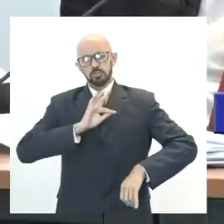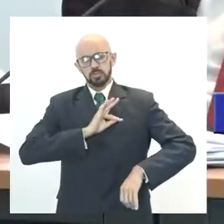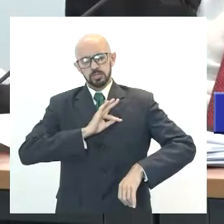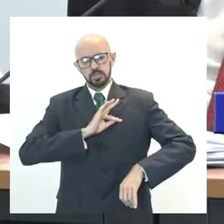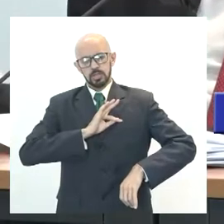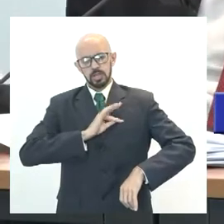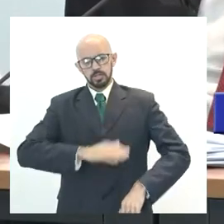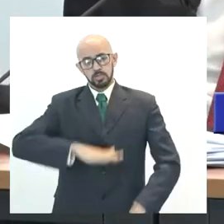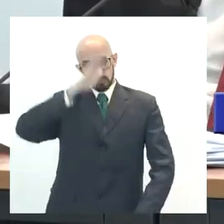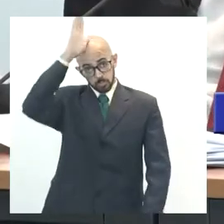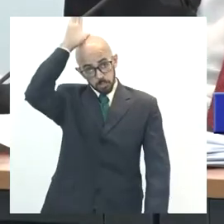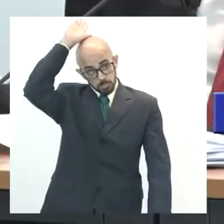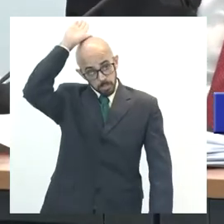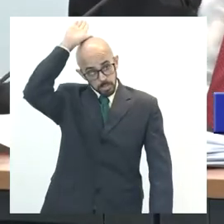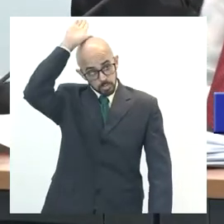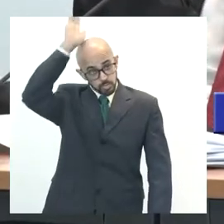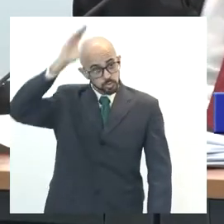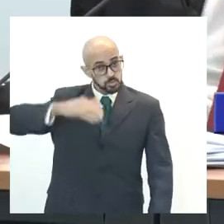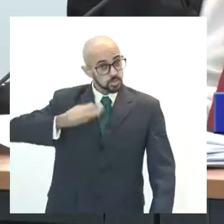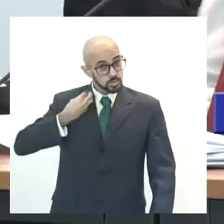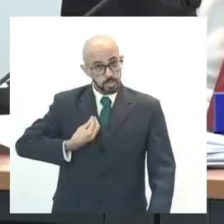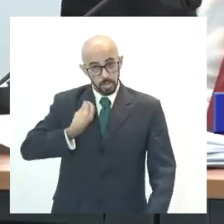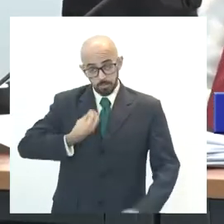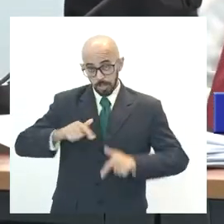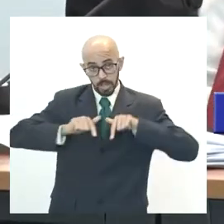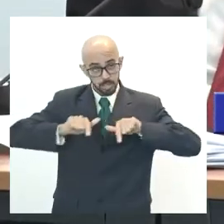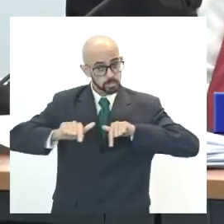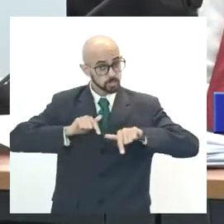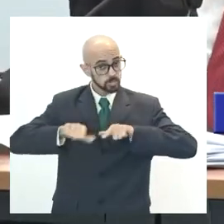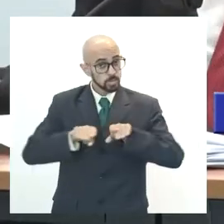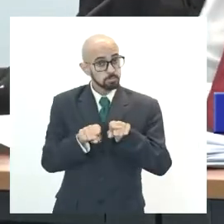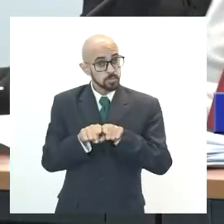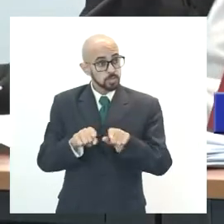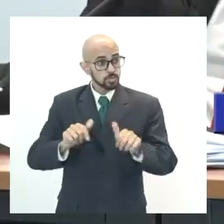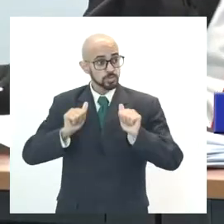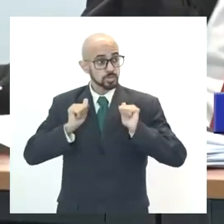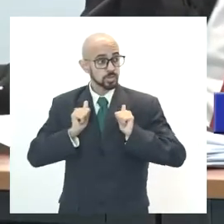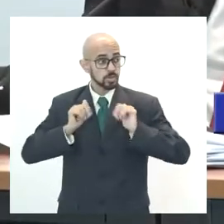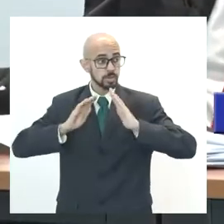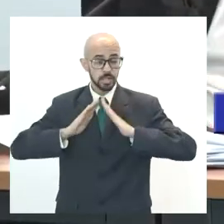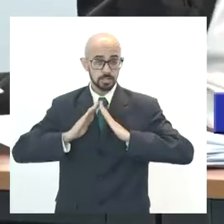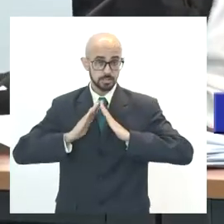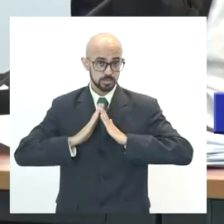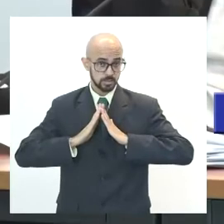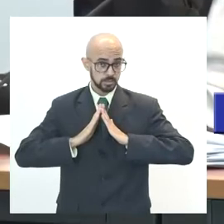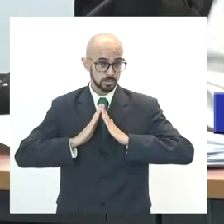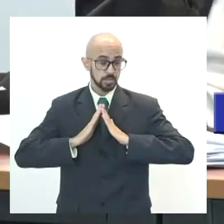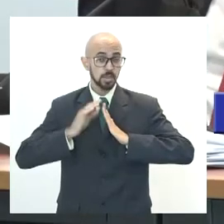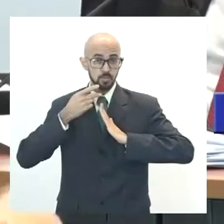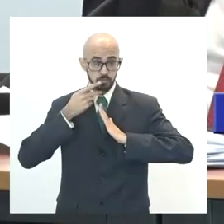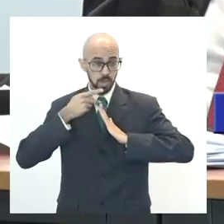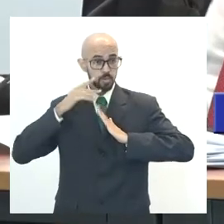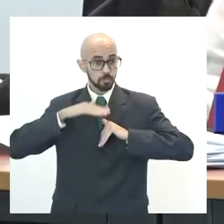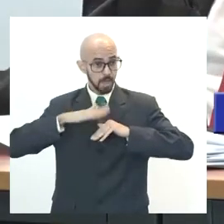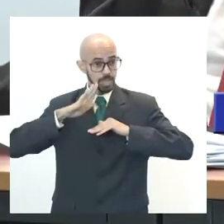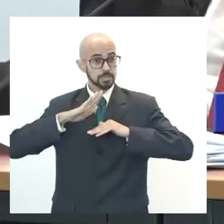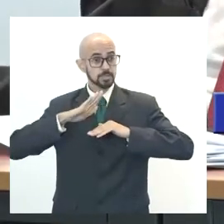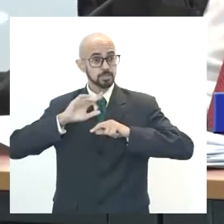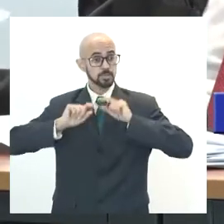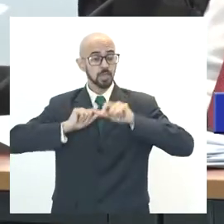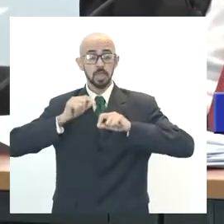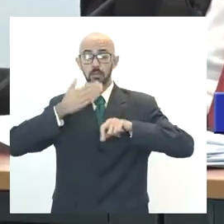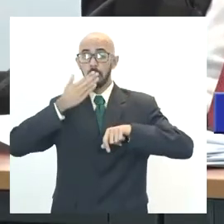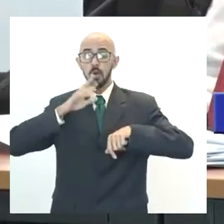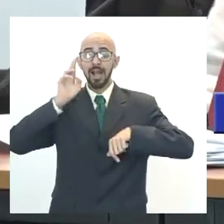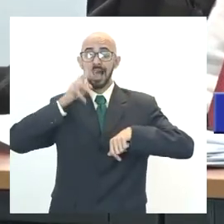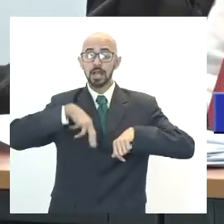Militares ativos inativos e pensionistas ainda fez um registro que eu reitero qual a